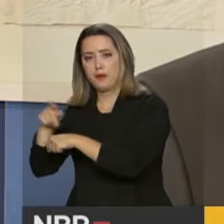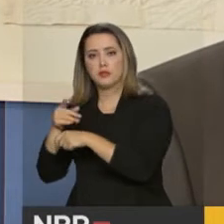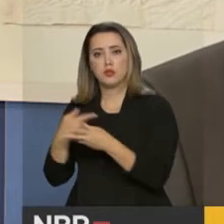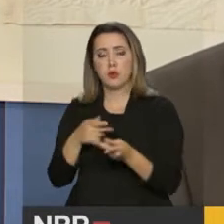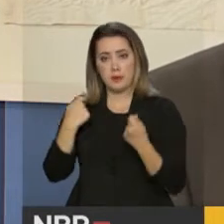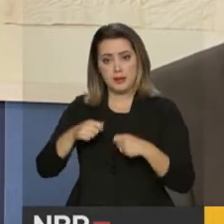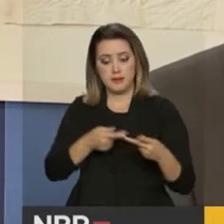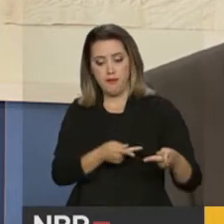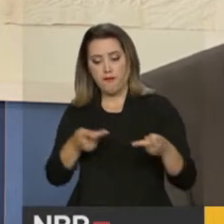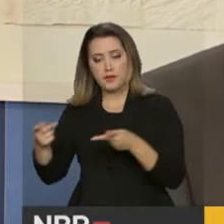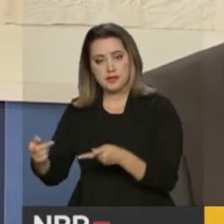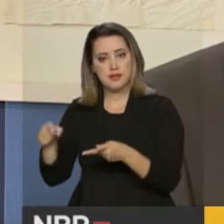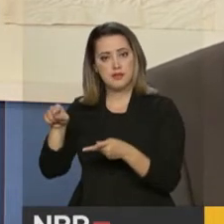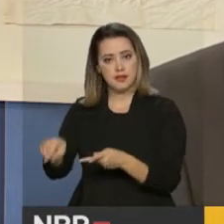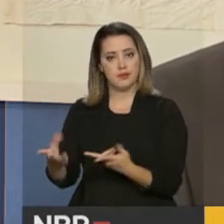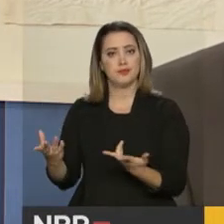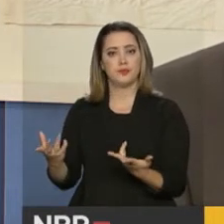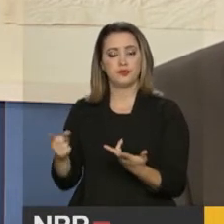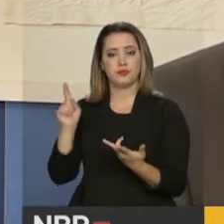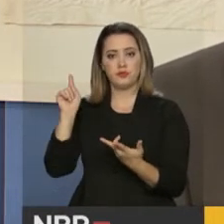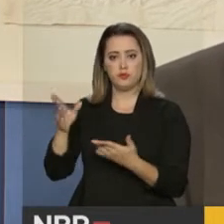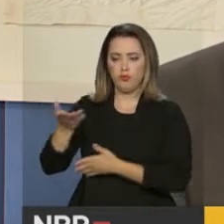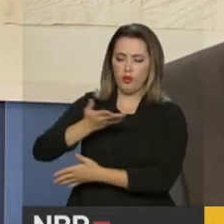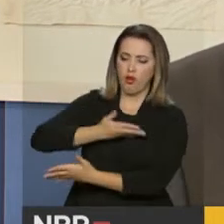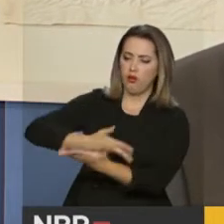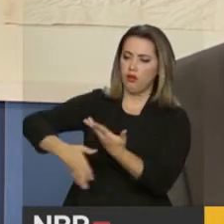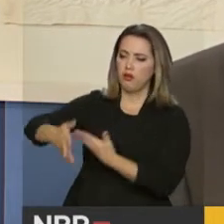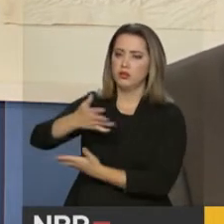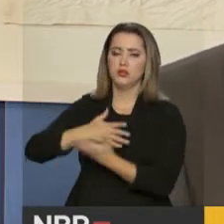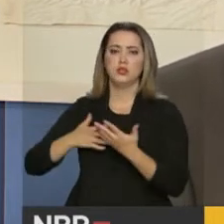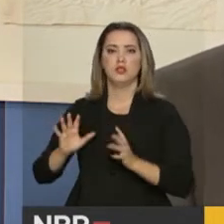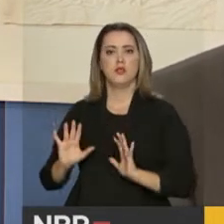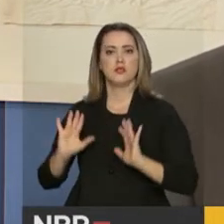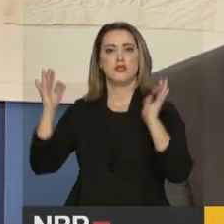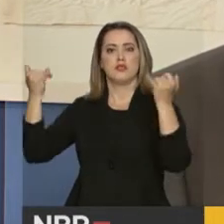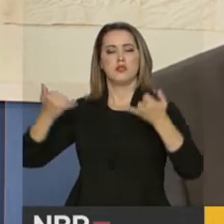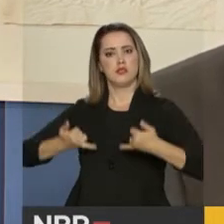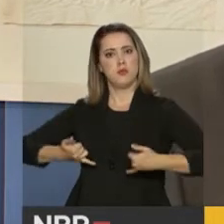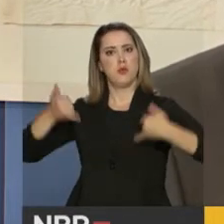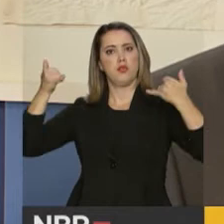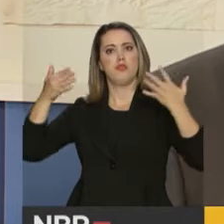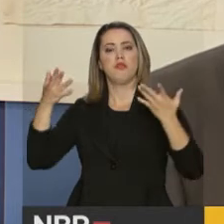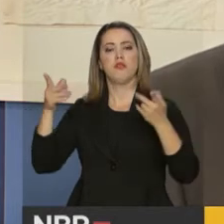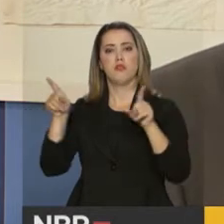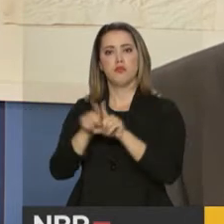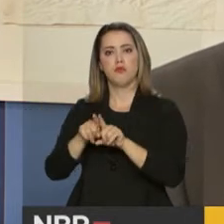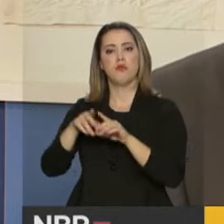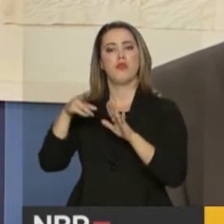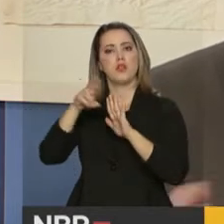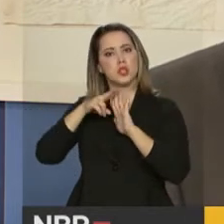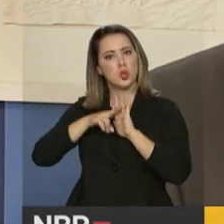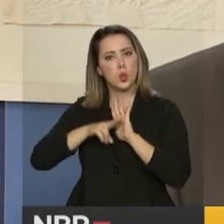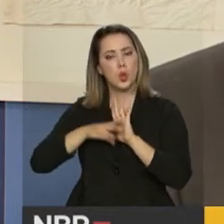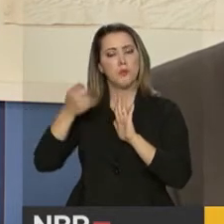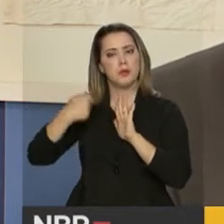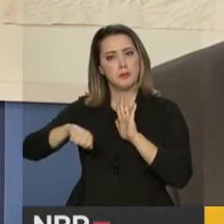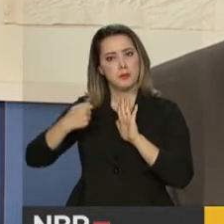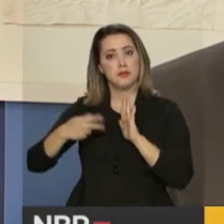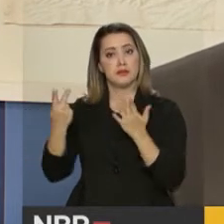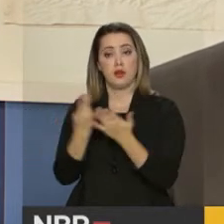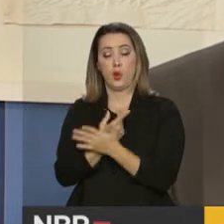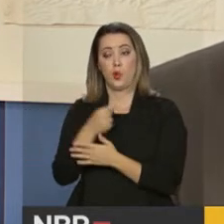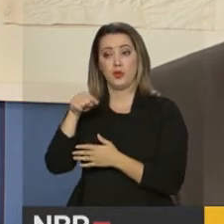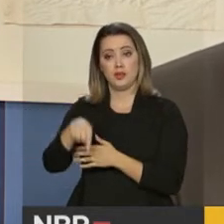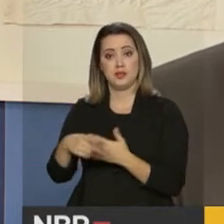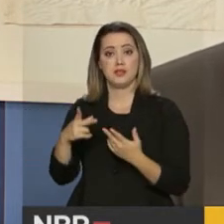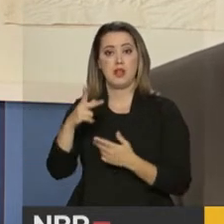oficiais. E essas visitas envolvem uma série de cerimônias, uma série de ritos que acontecem nesse palácio.